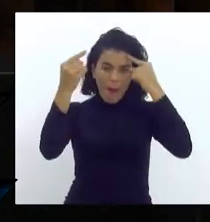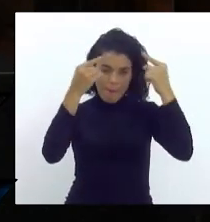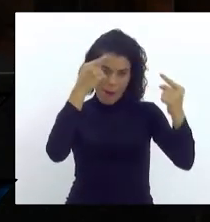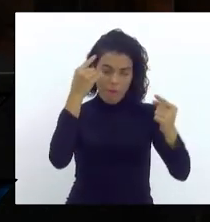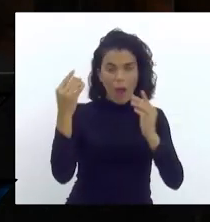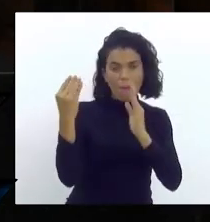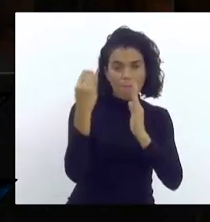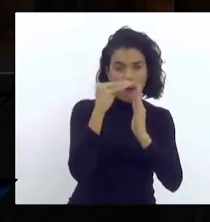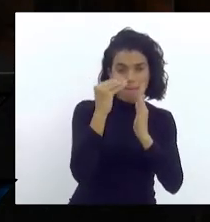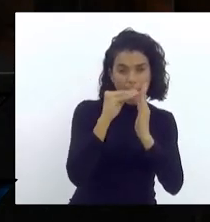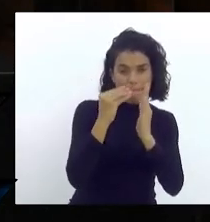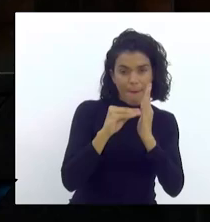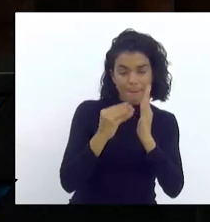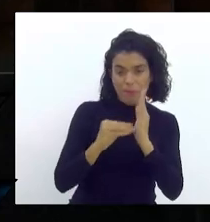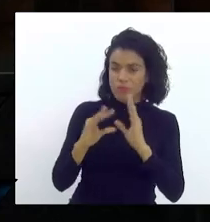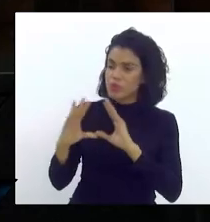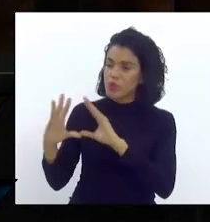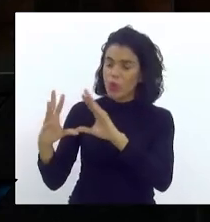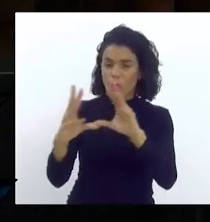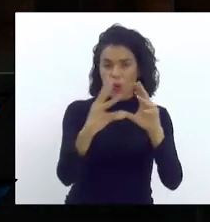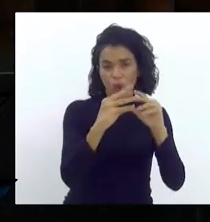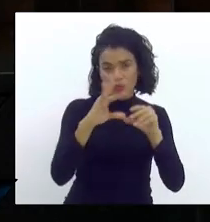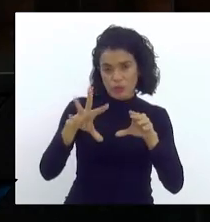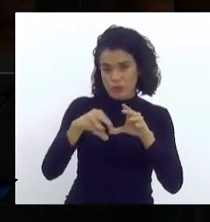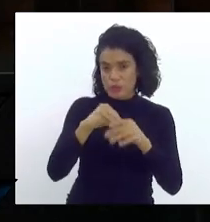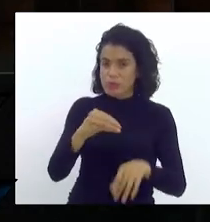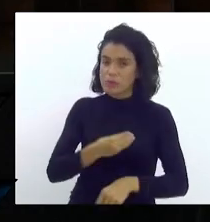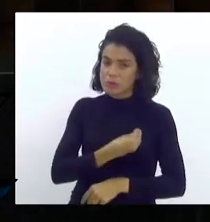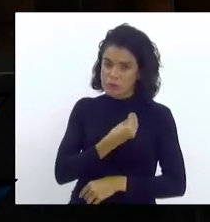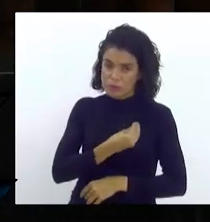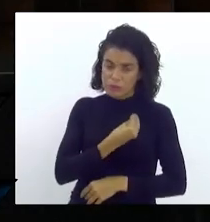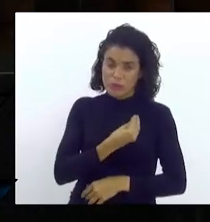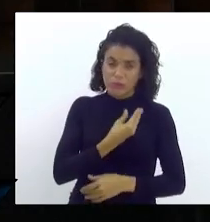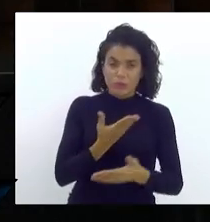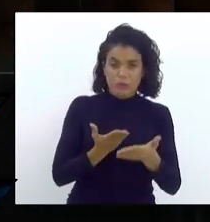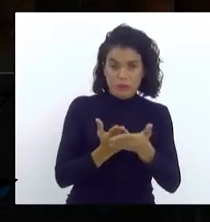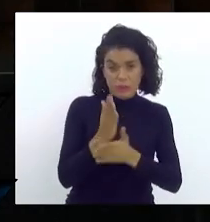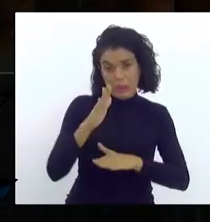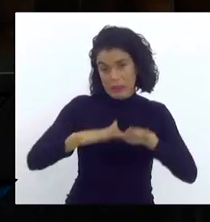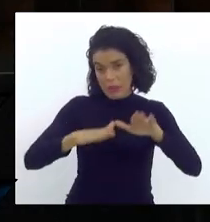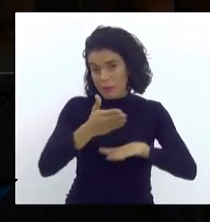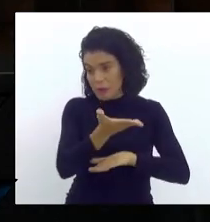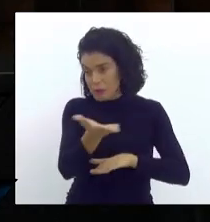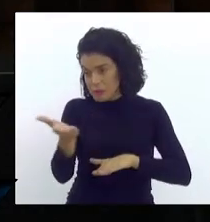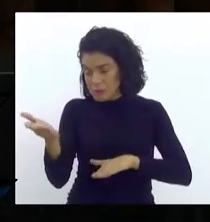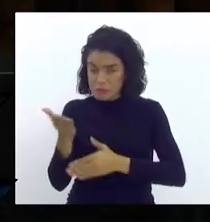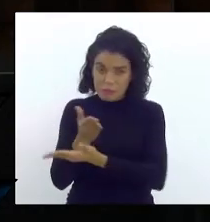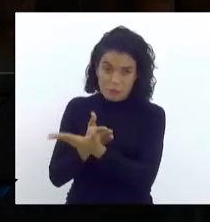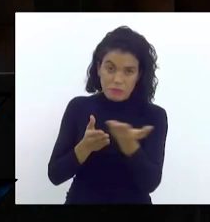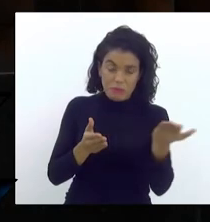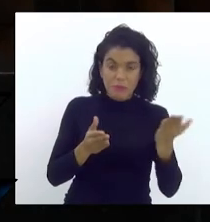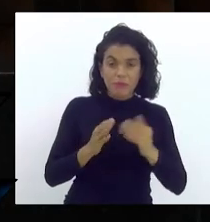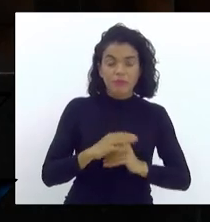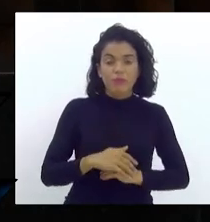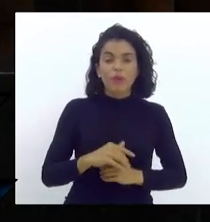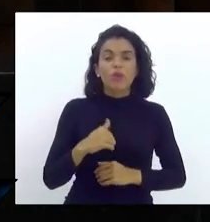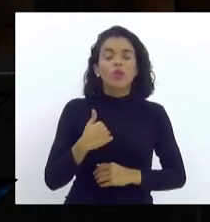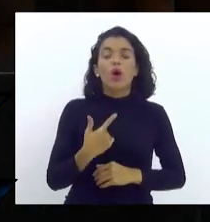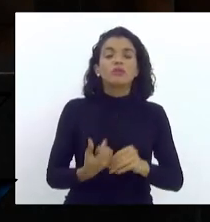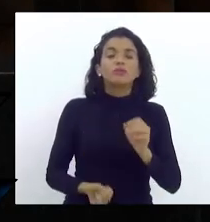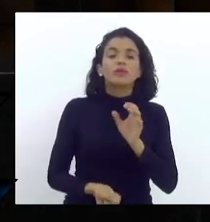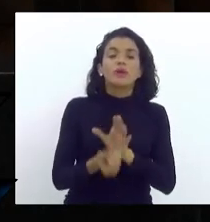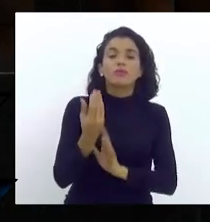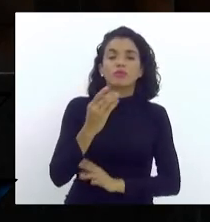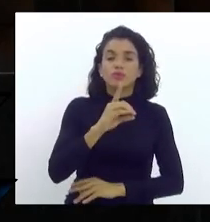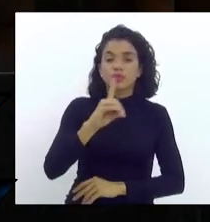todos participam e na sua aprovação depende da casa, onde nós instituímos o Dia